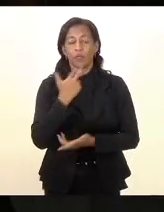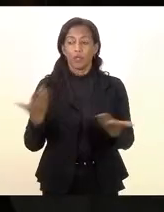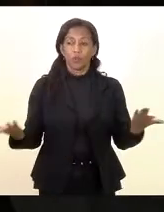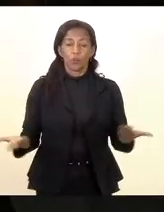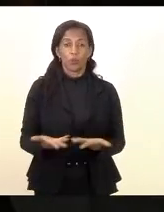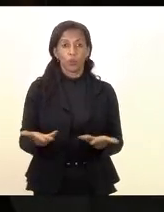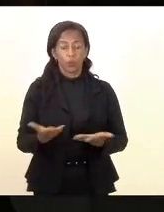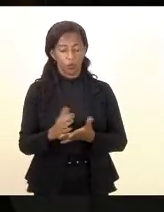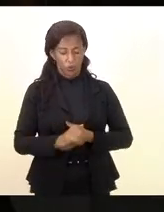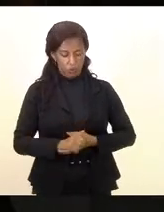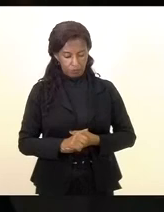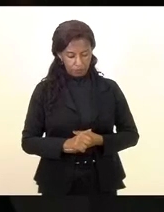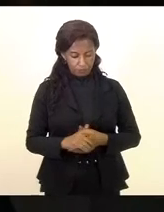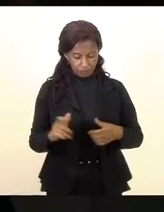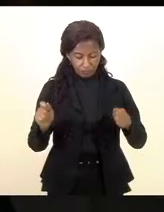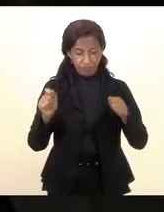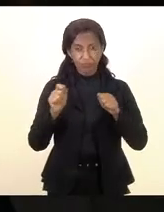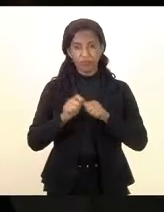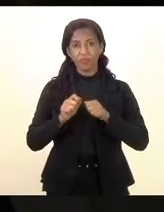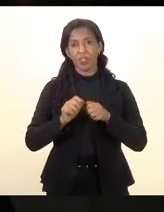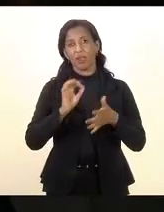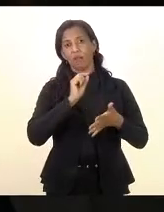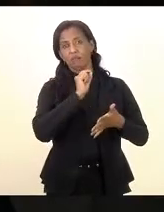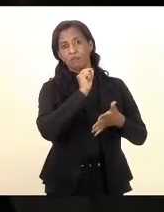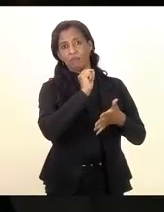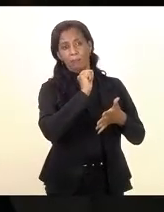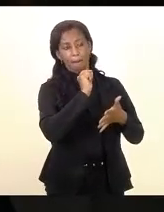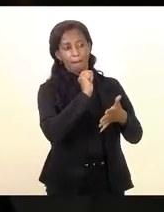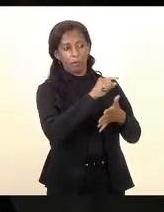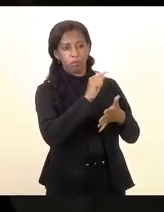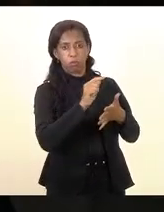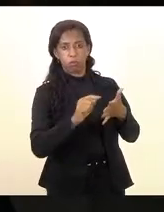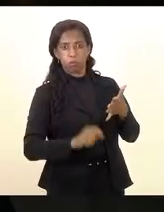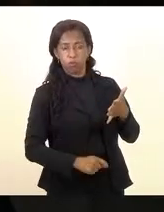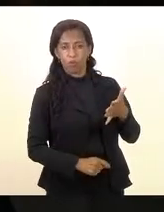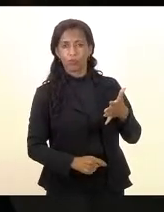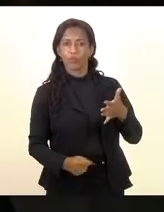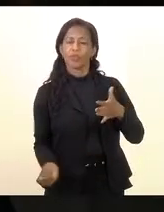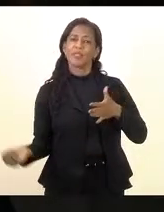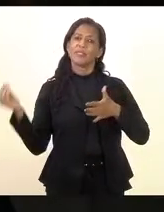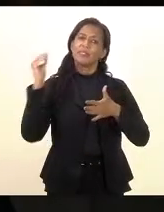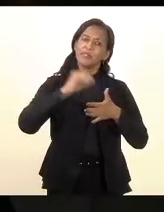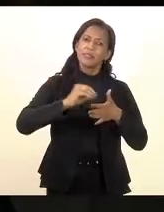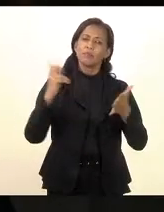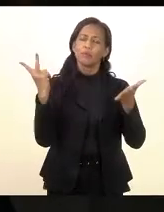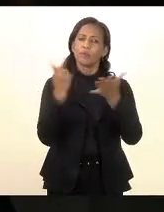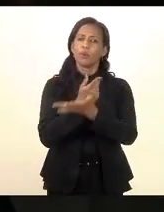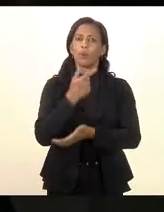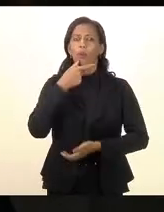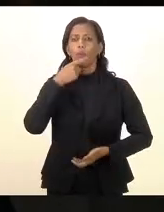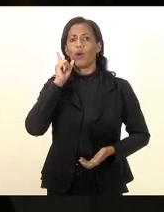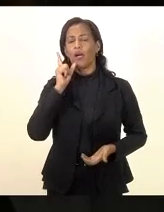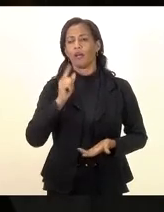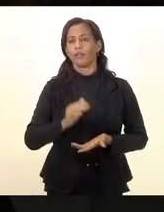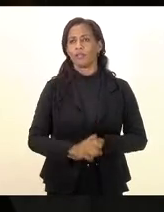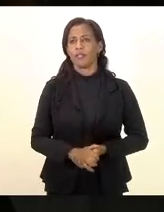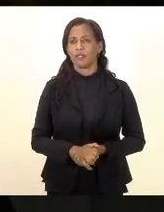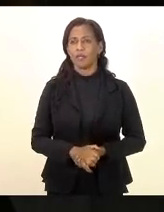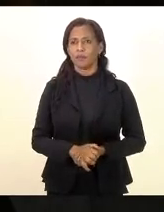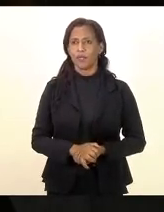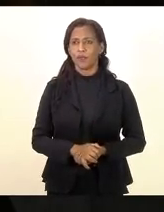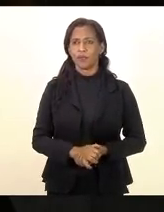de fazer algumas colocações que são importantes em cima dos fatos que aconteceram ontem que